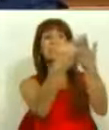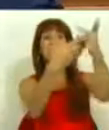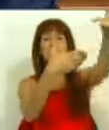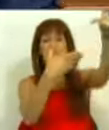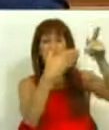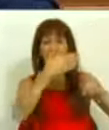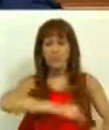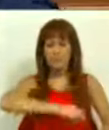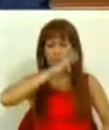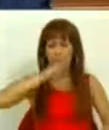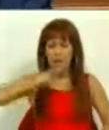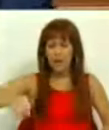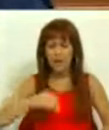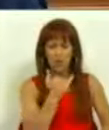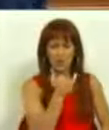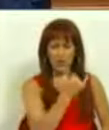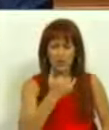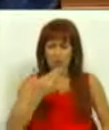de